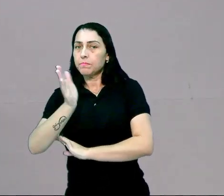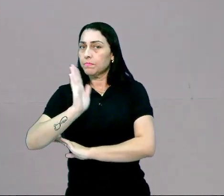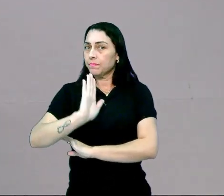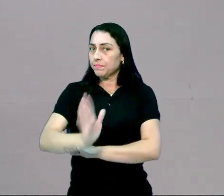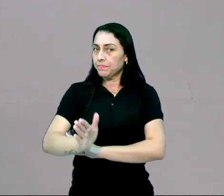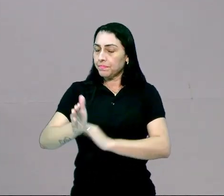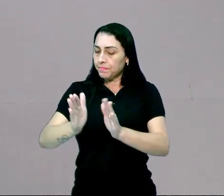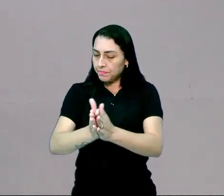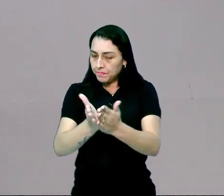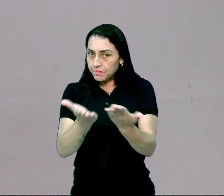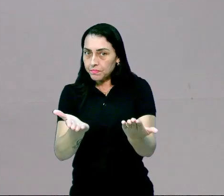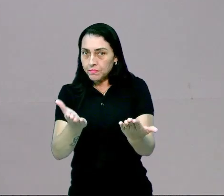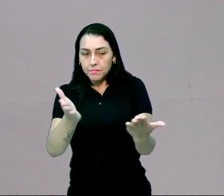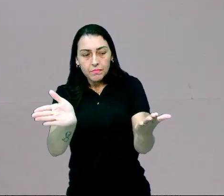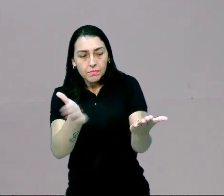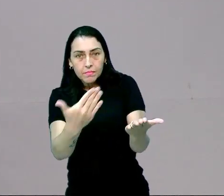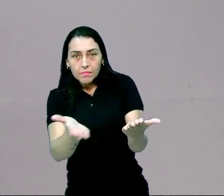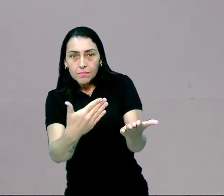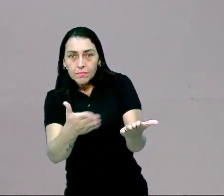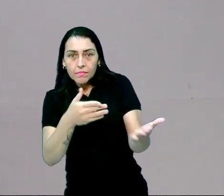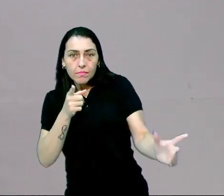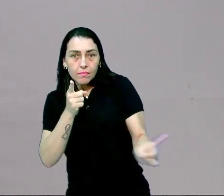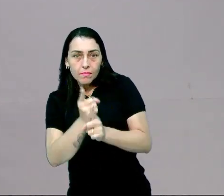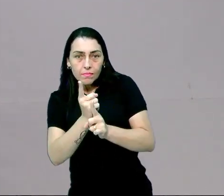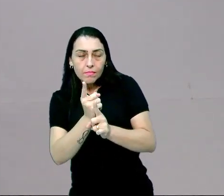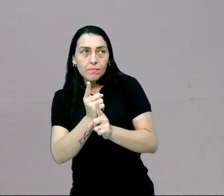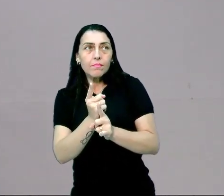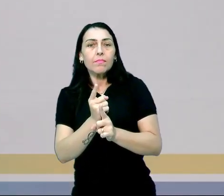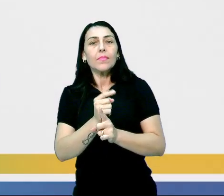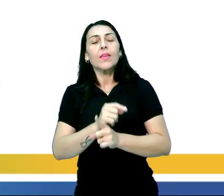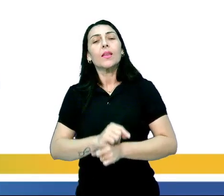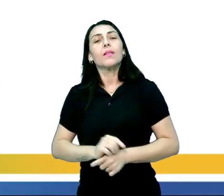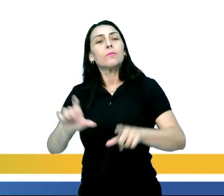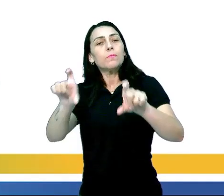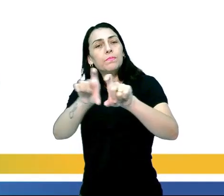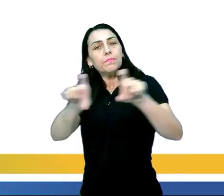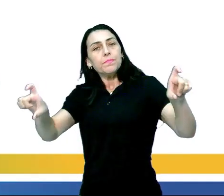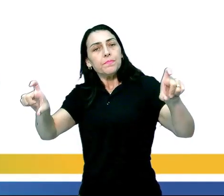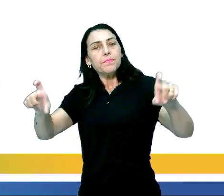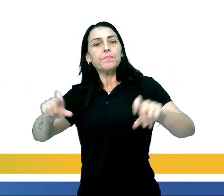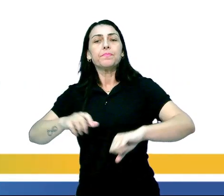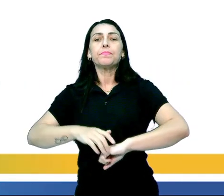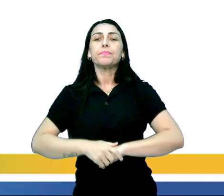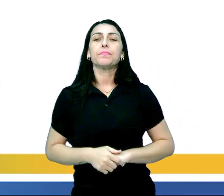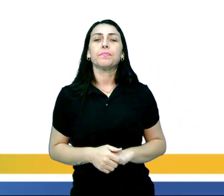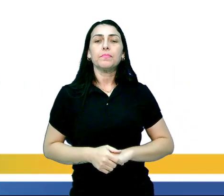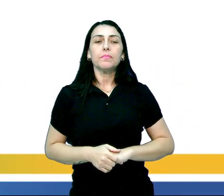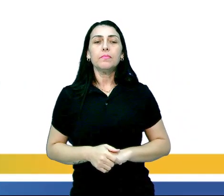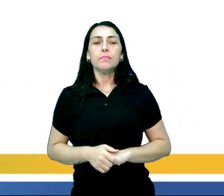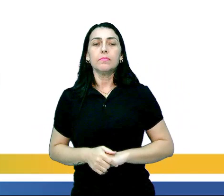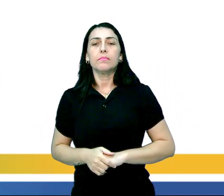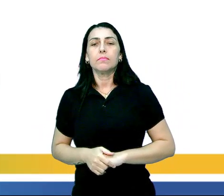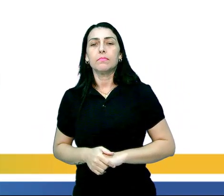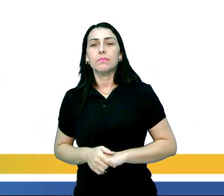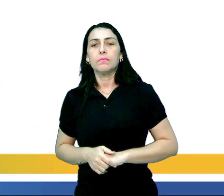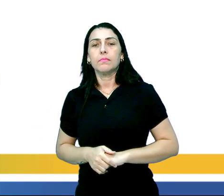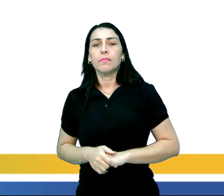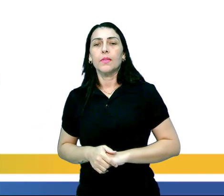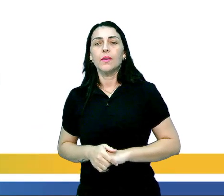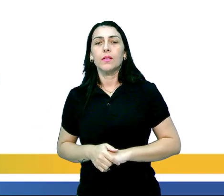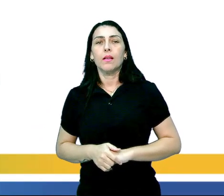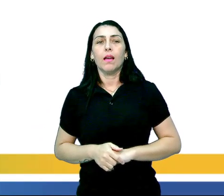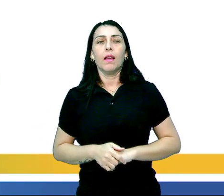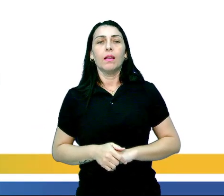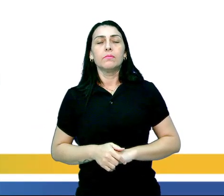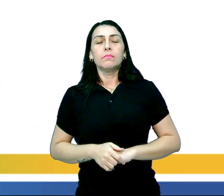Já abriu, folheou, mapeou. Então eu vou colocar minha questão na tela e a gente se assusta, a